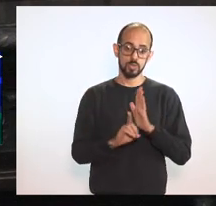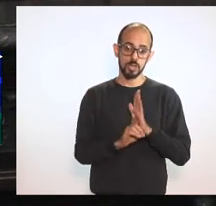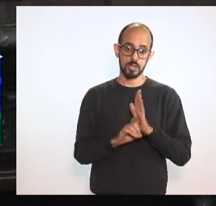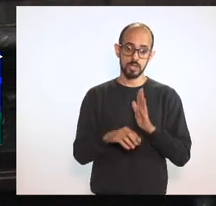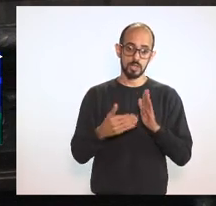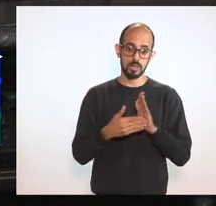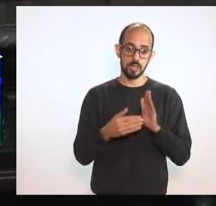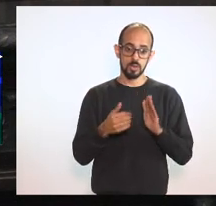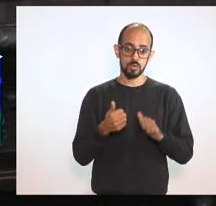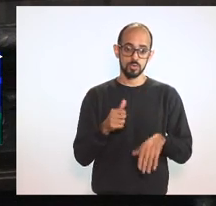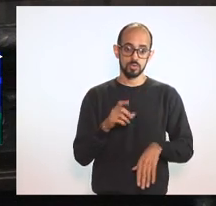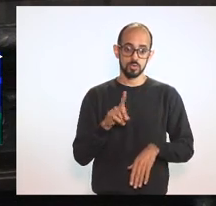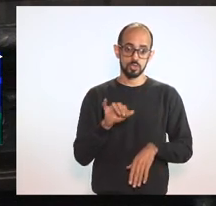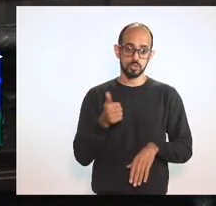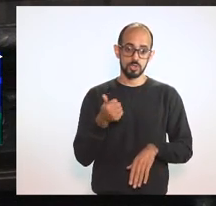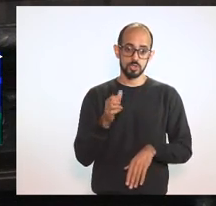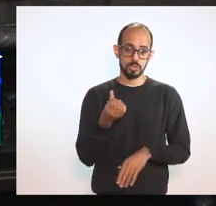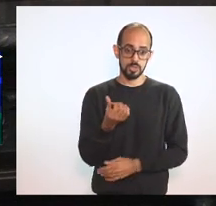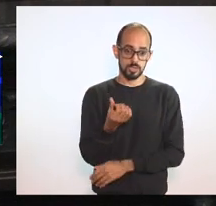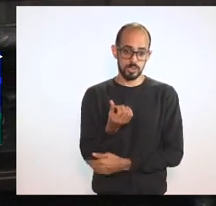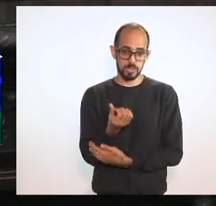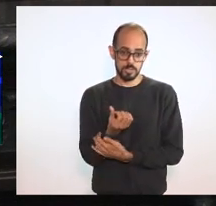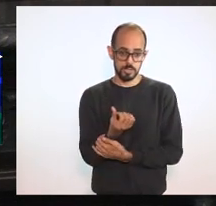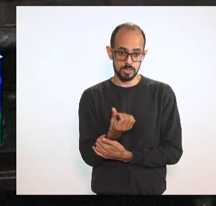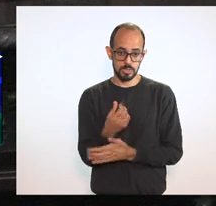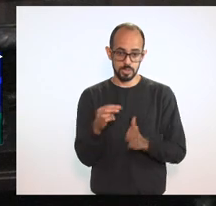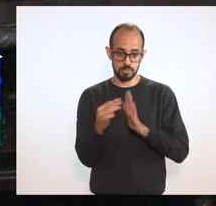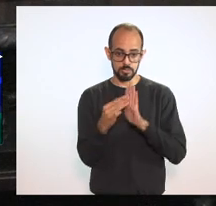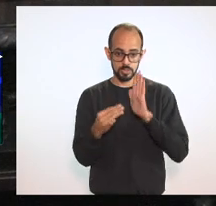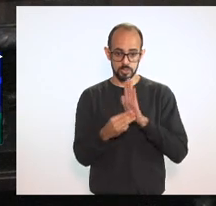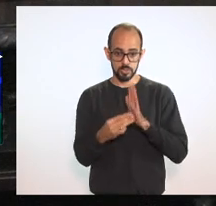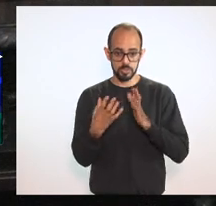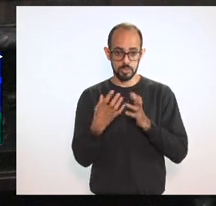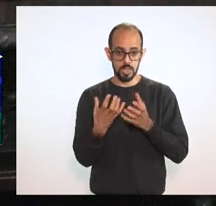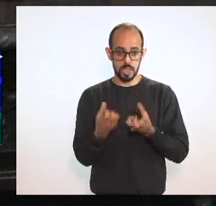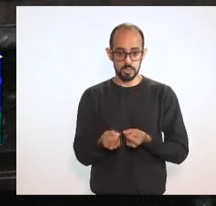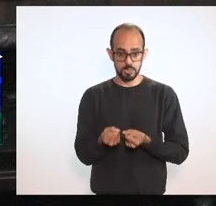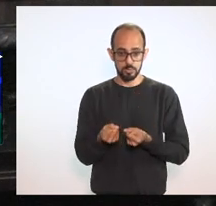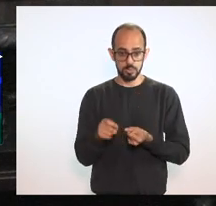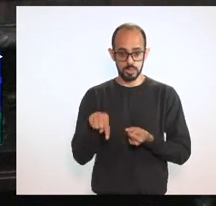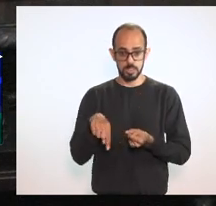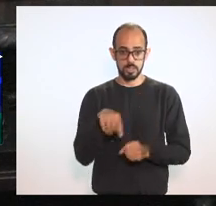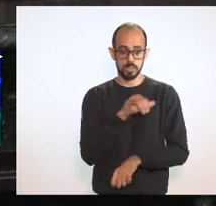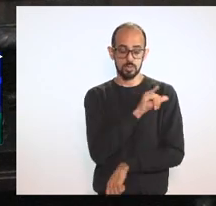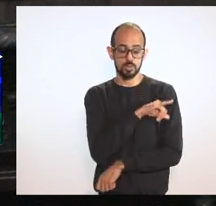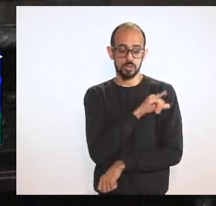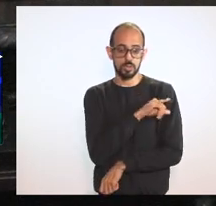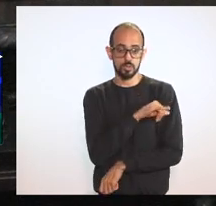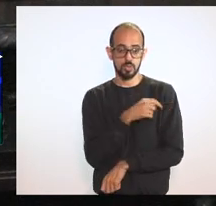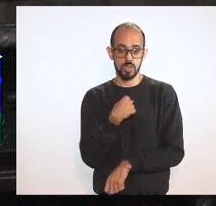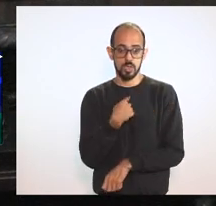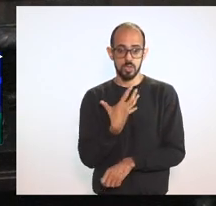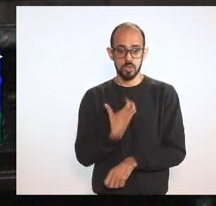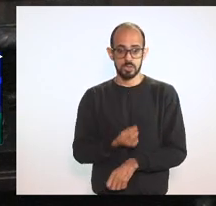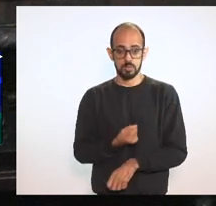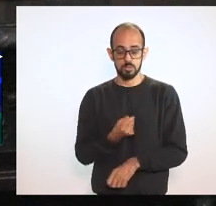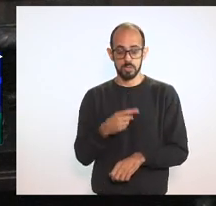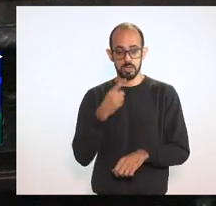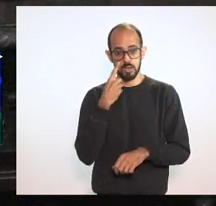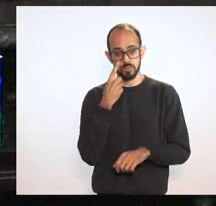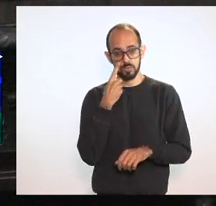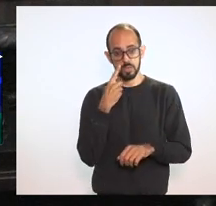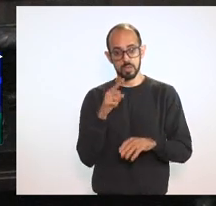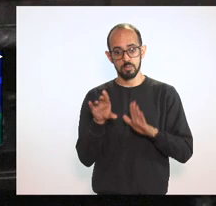26 sobre a questão das medidas adotadas do Rio de Janeiro contra covide e eu acrescentei essa lei uma Emenda